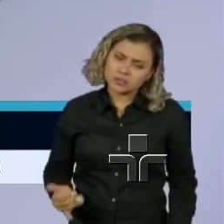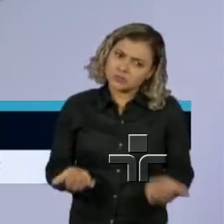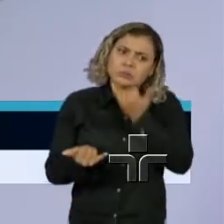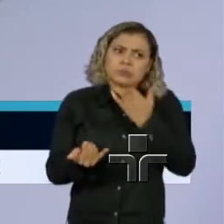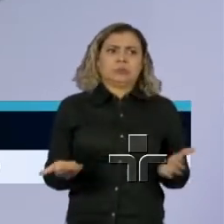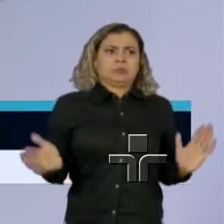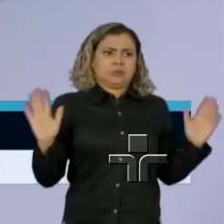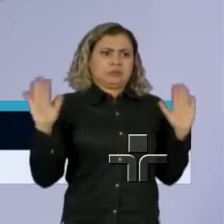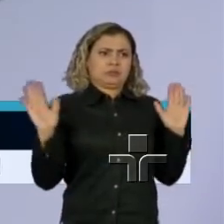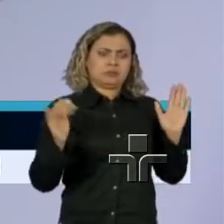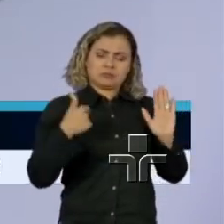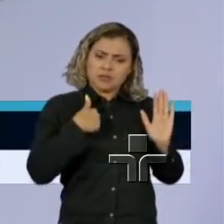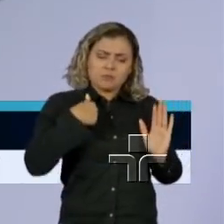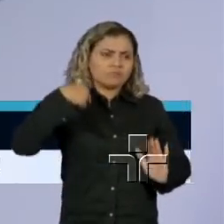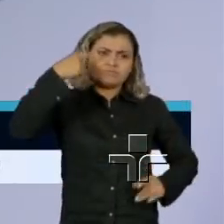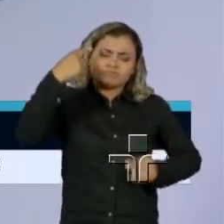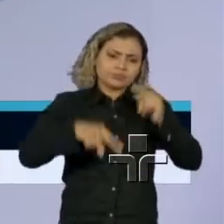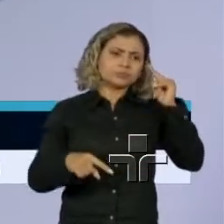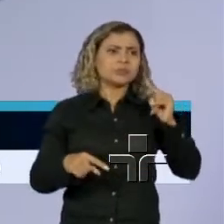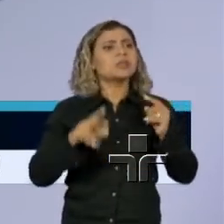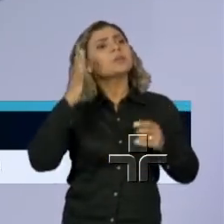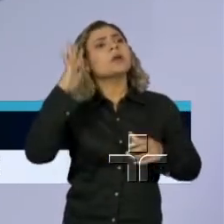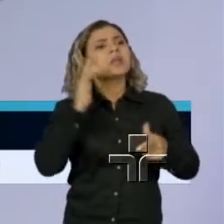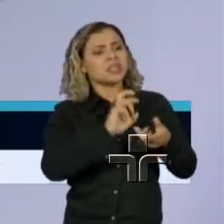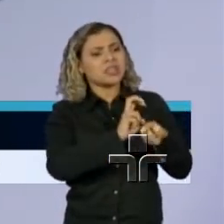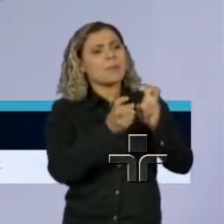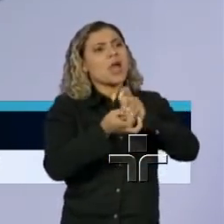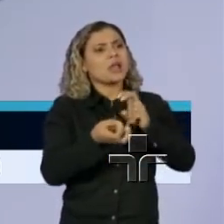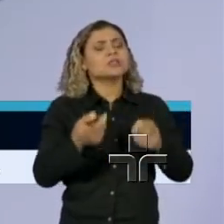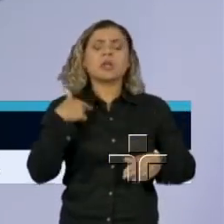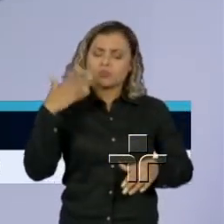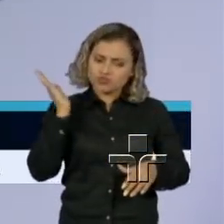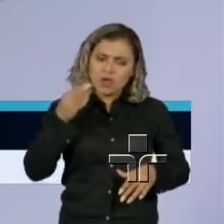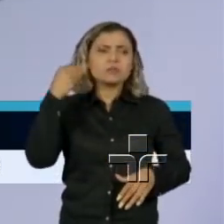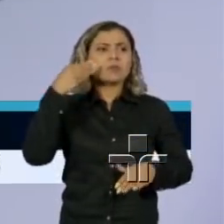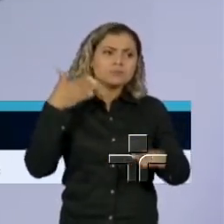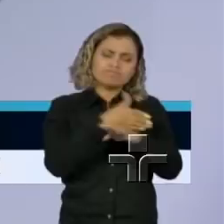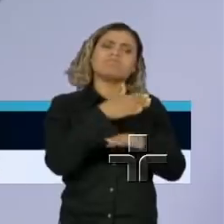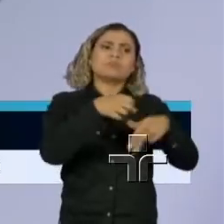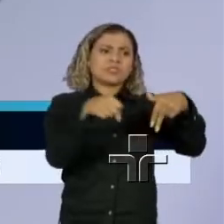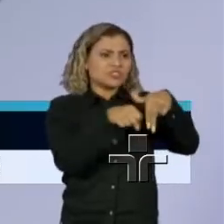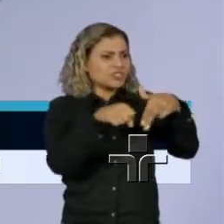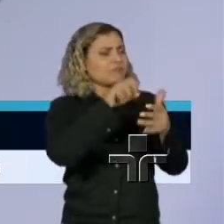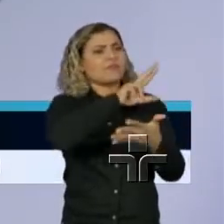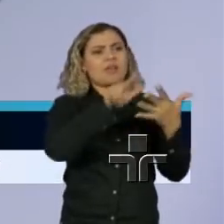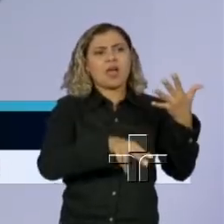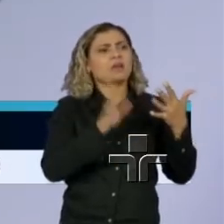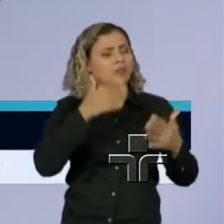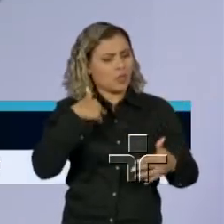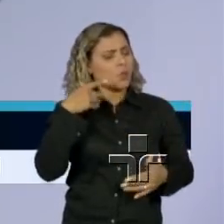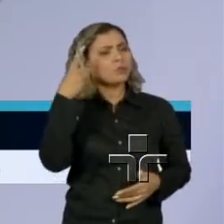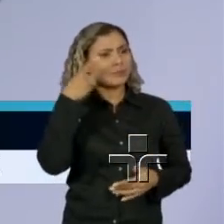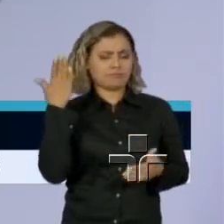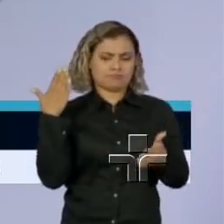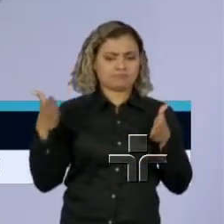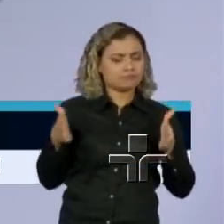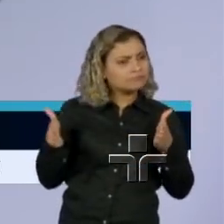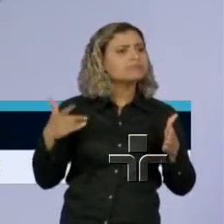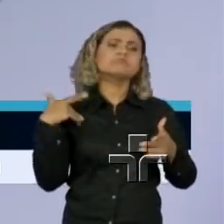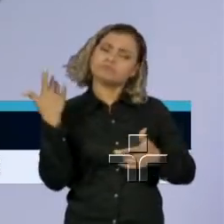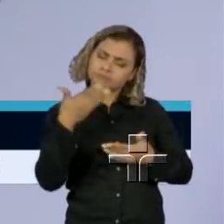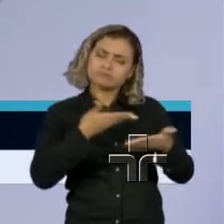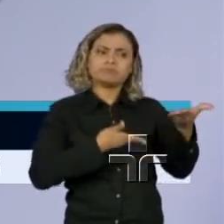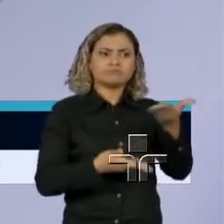brasileiro, eu lamentei a nota do Itamaraty. Convivi com vários chanceleres quando deputado. Pessoas